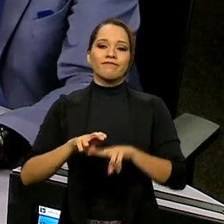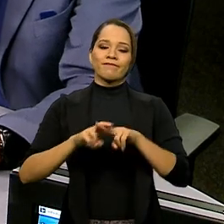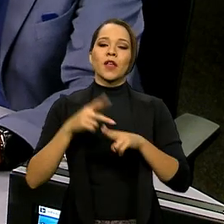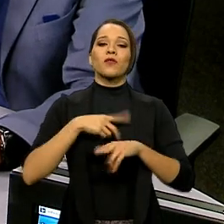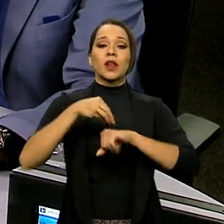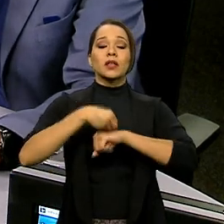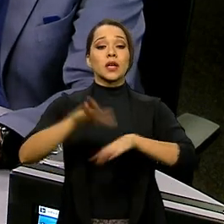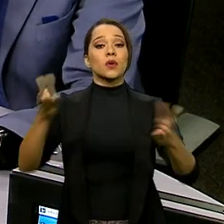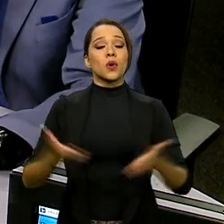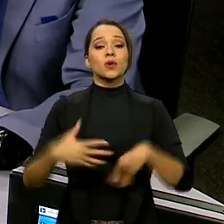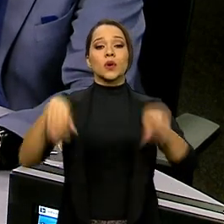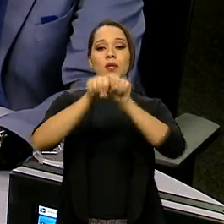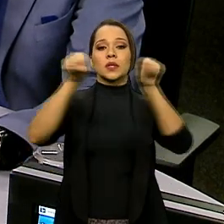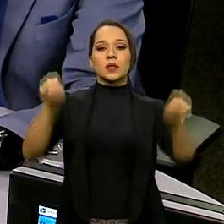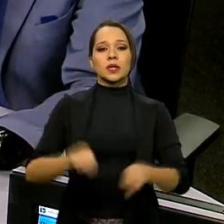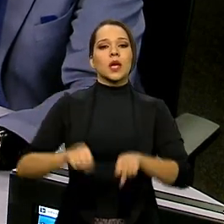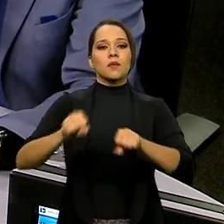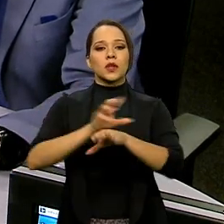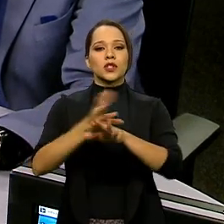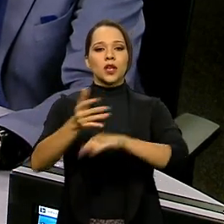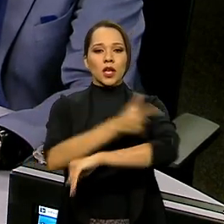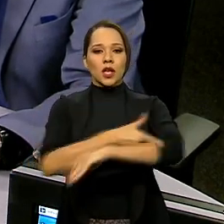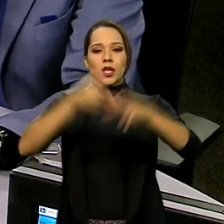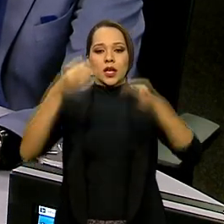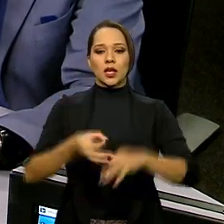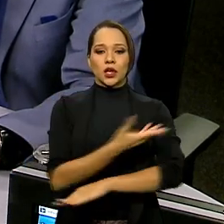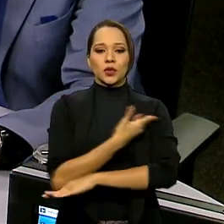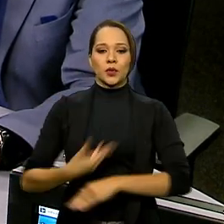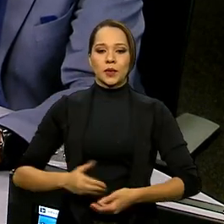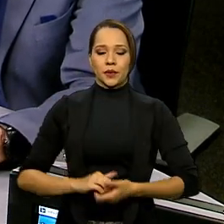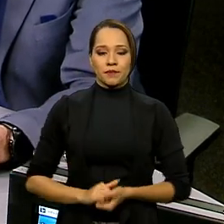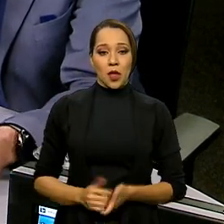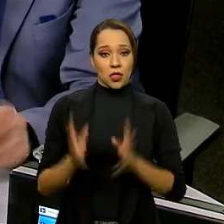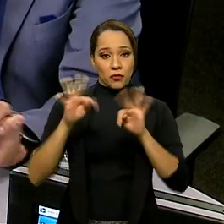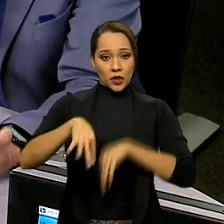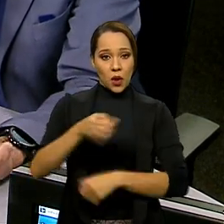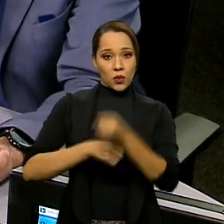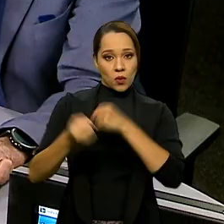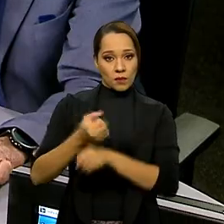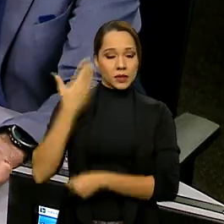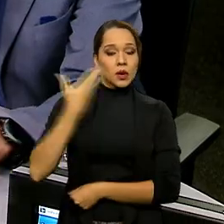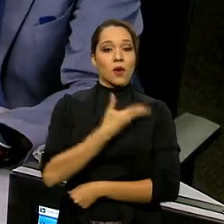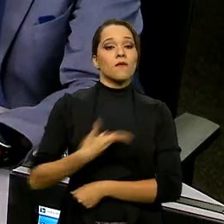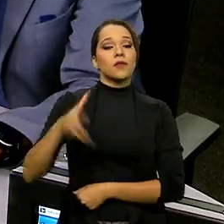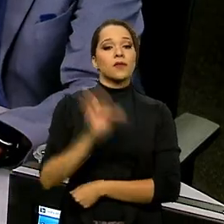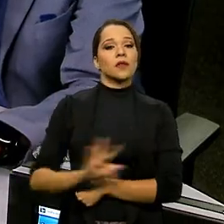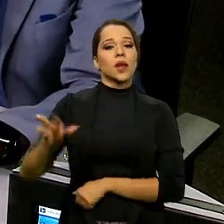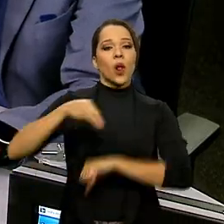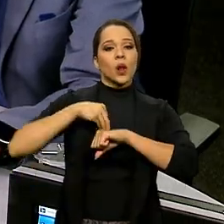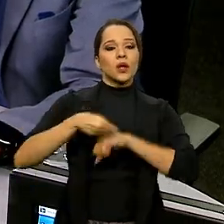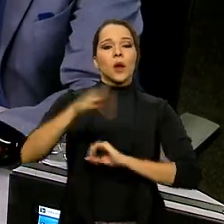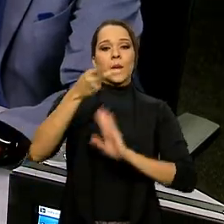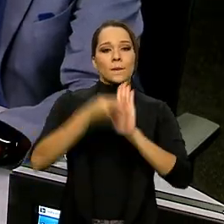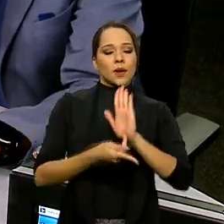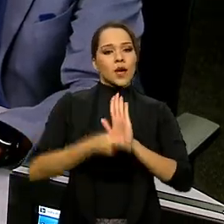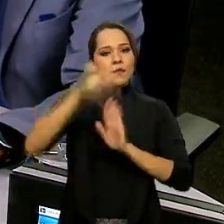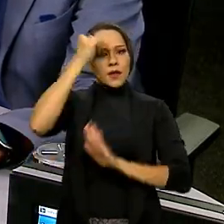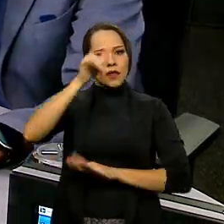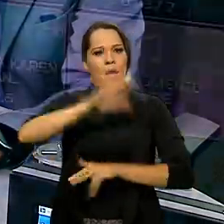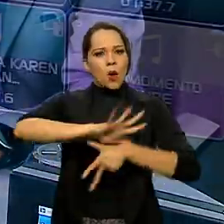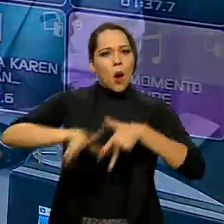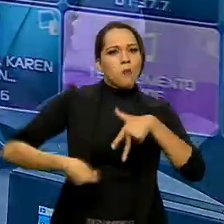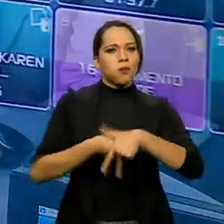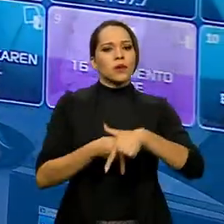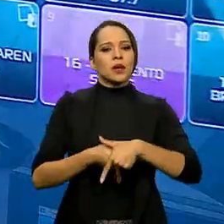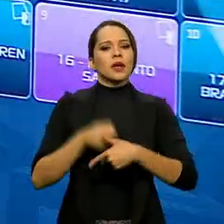foi lançado hoje o Sistema de Integridade Pública. No final do ano passado, o governo federal lançou um plano anticorrupção